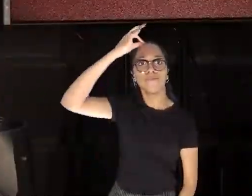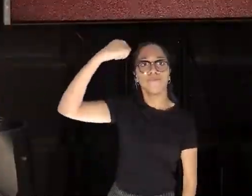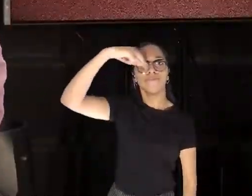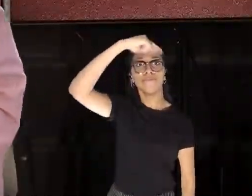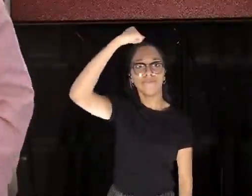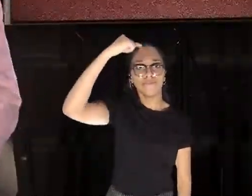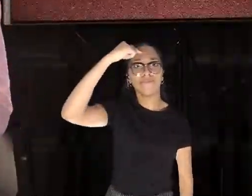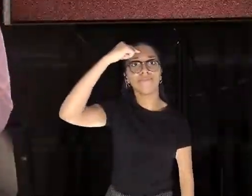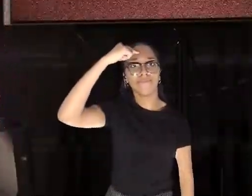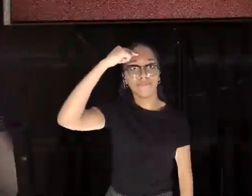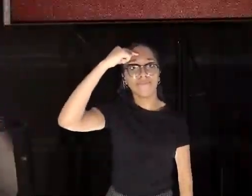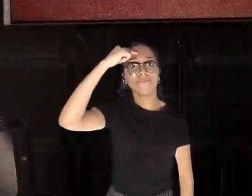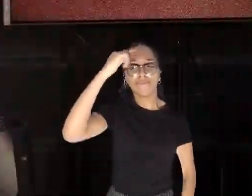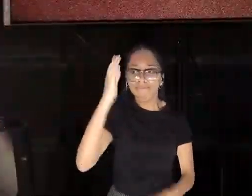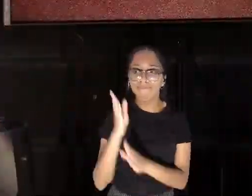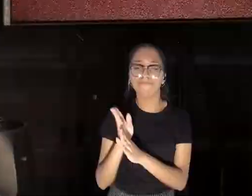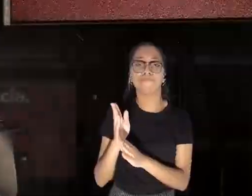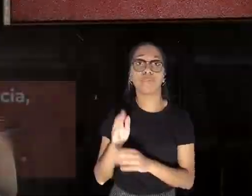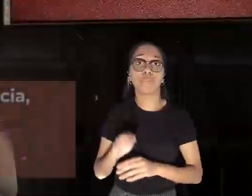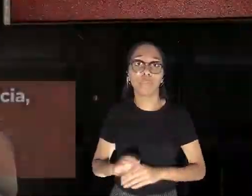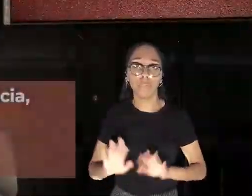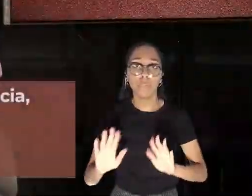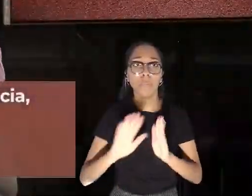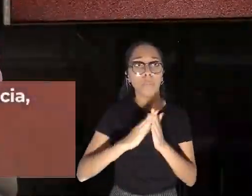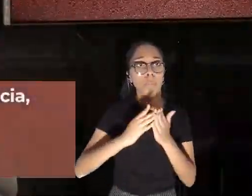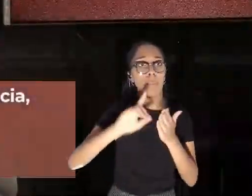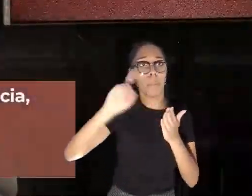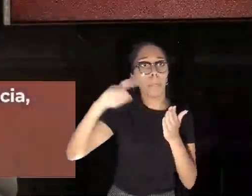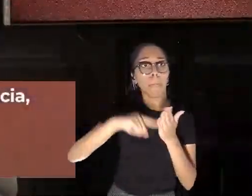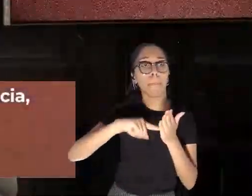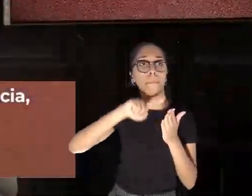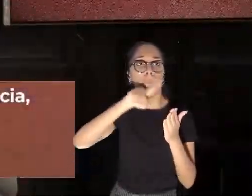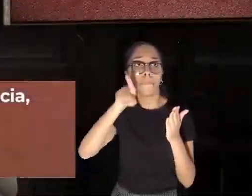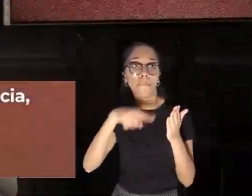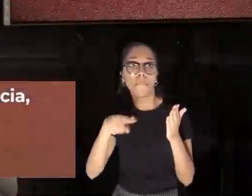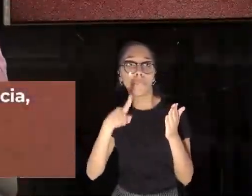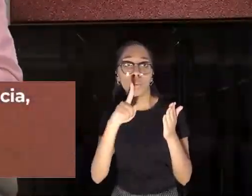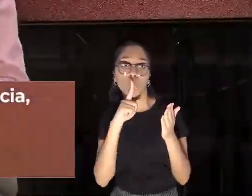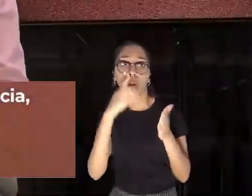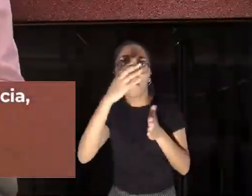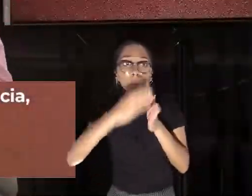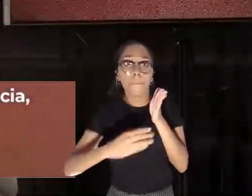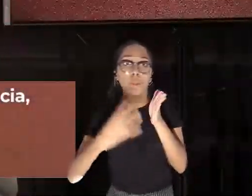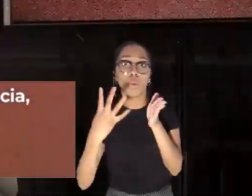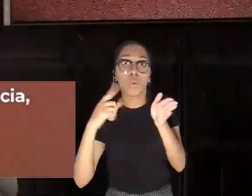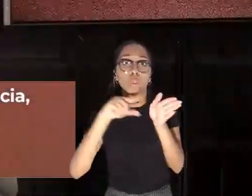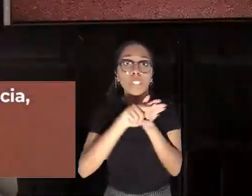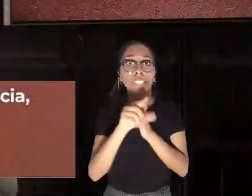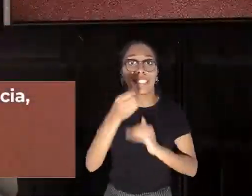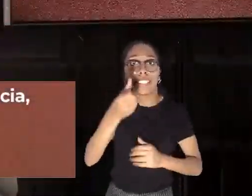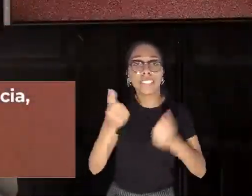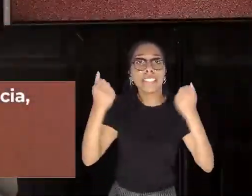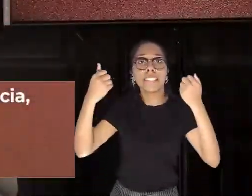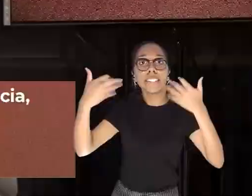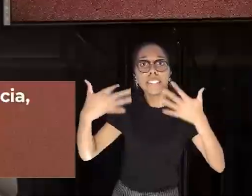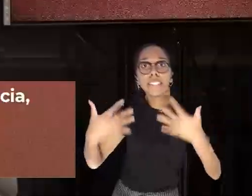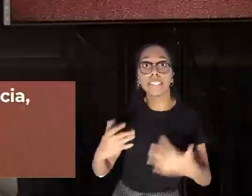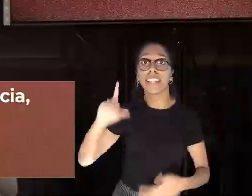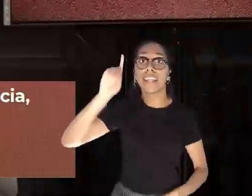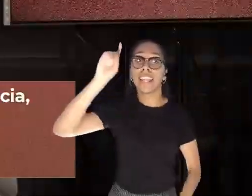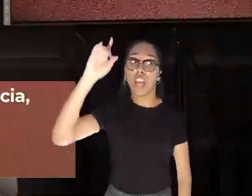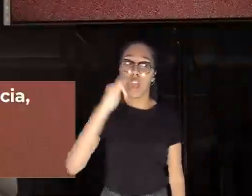Zacarias capítulo 4, versículo 6 diz assim: esta é a palavra do Senhor para